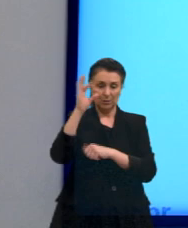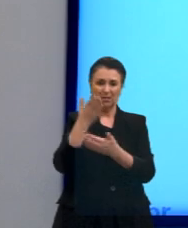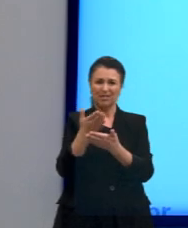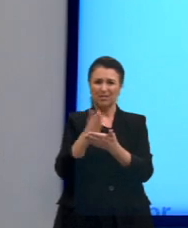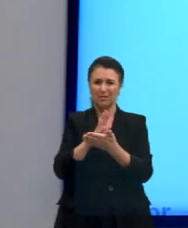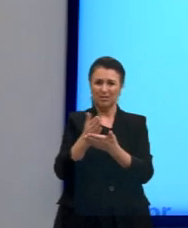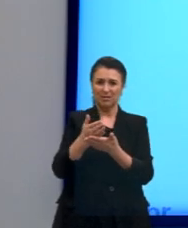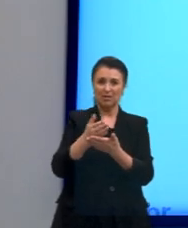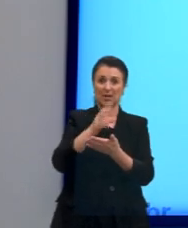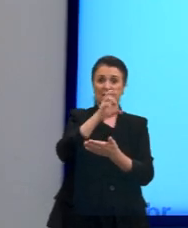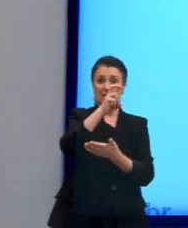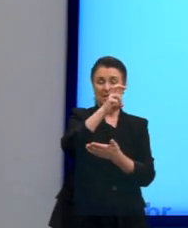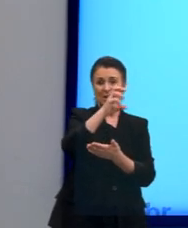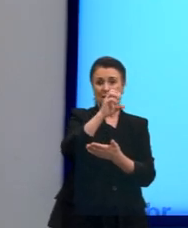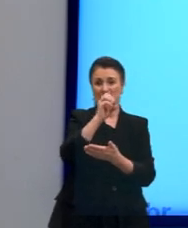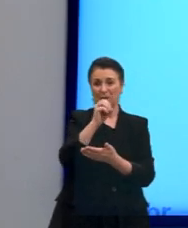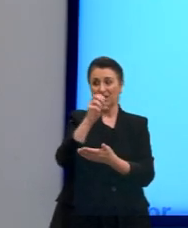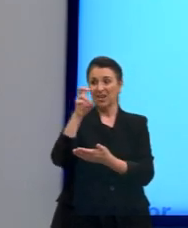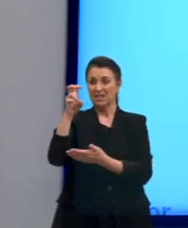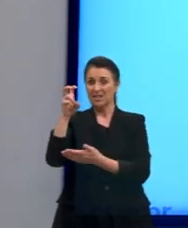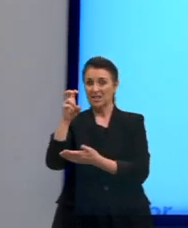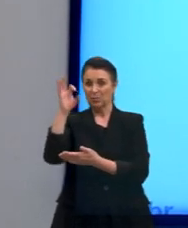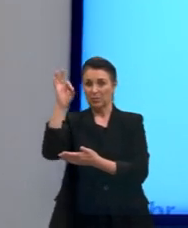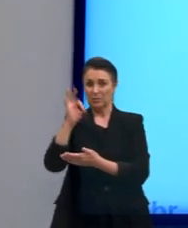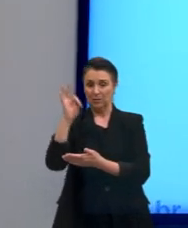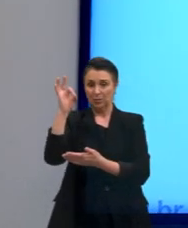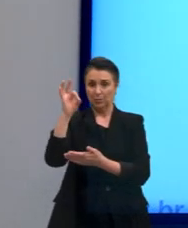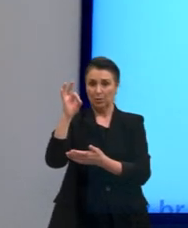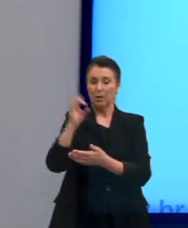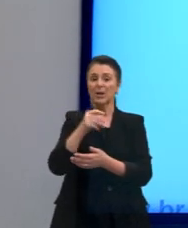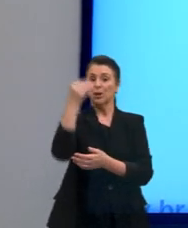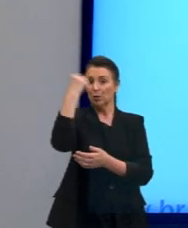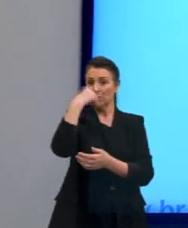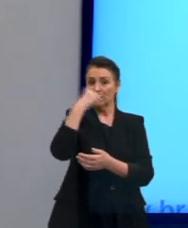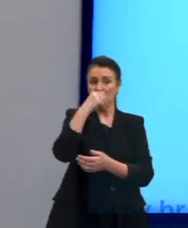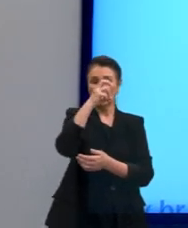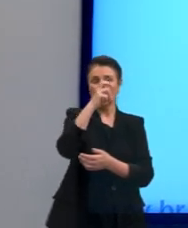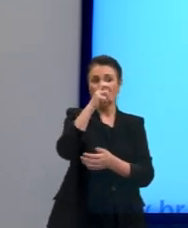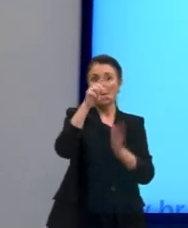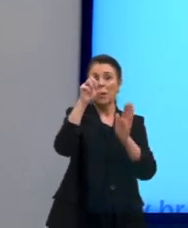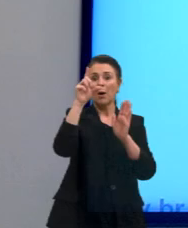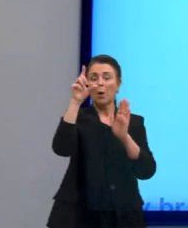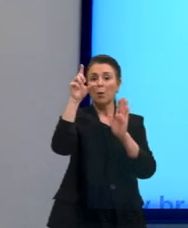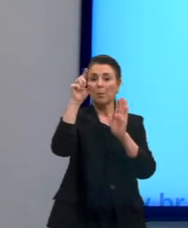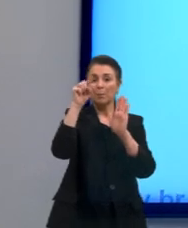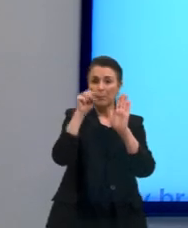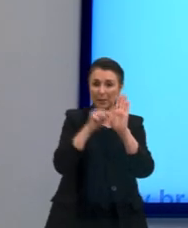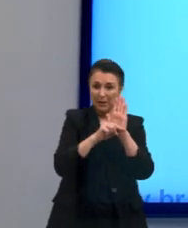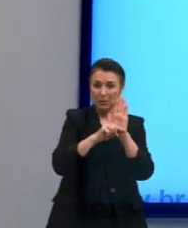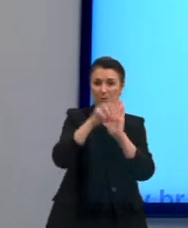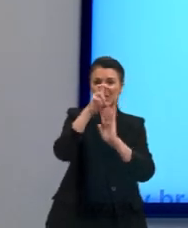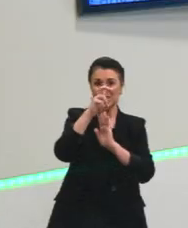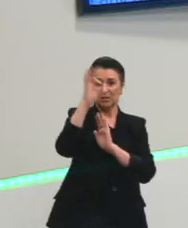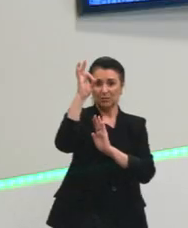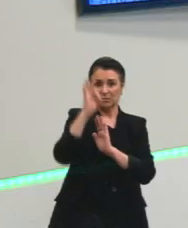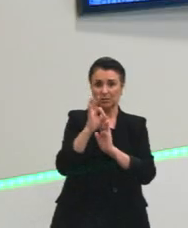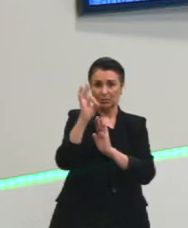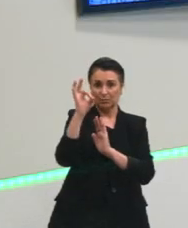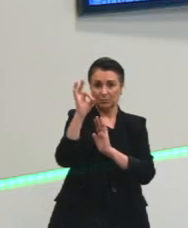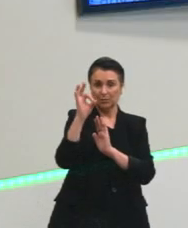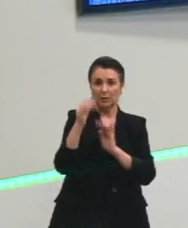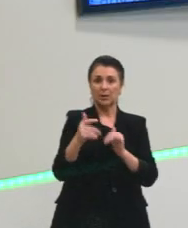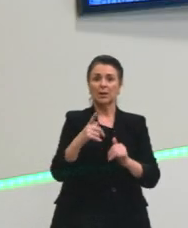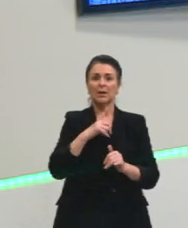50 a 5 por cento e os fracos menor do que 5 não é da questão apresentou o grau de ionização Então como descubro